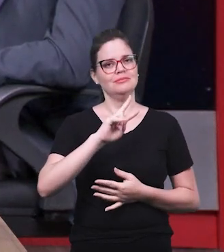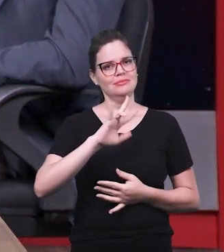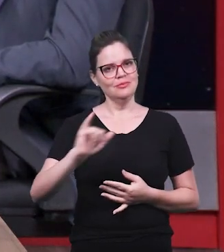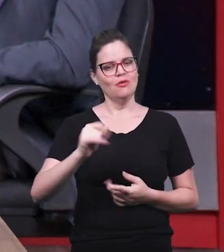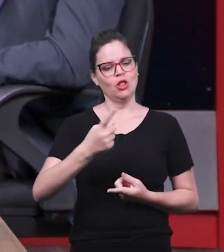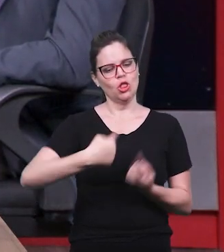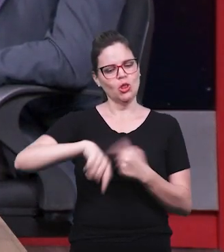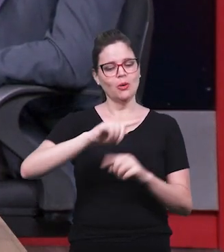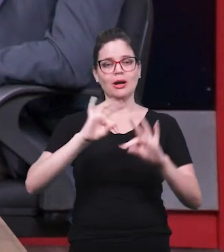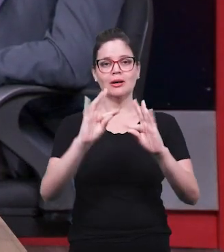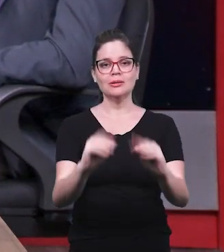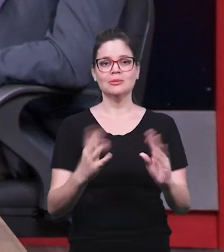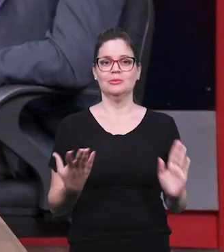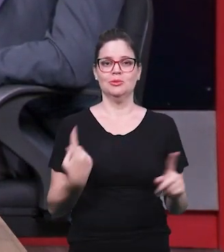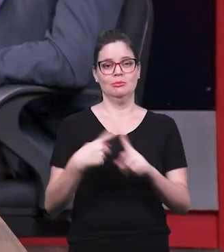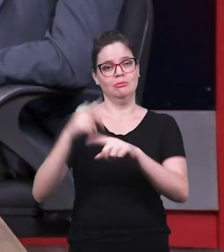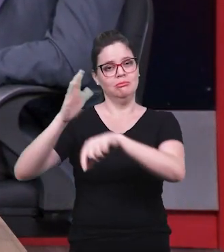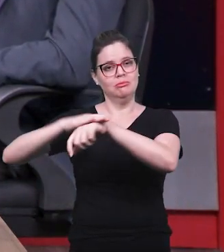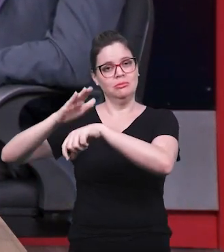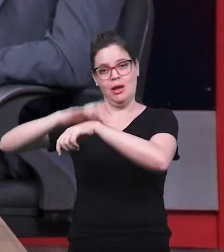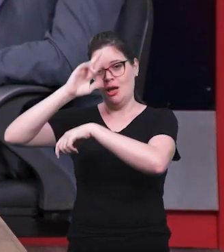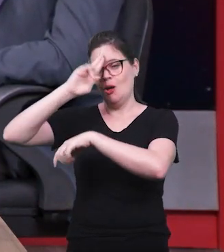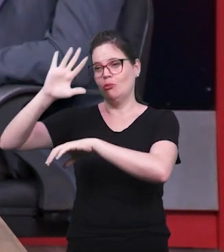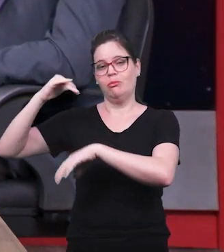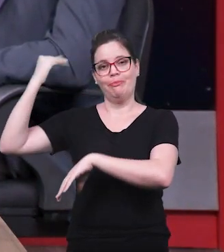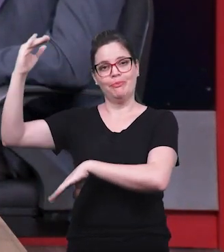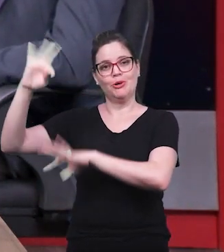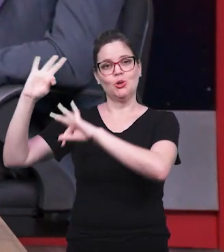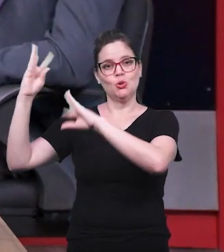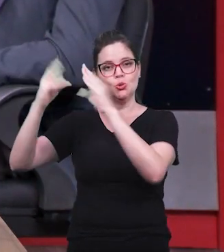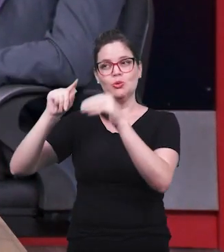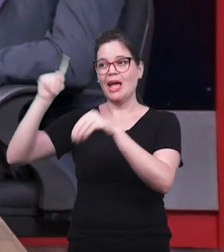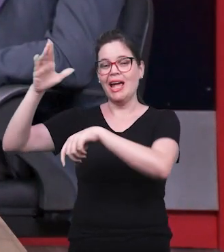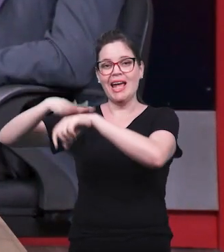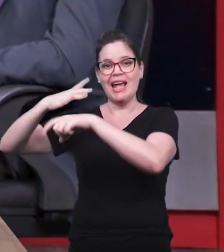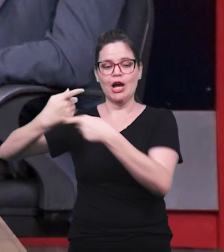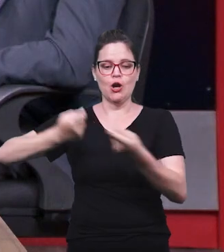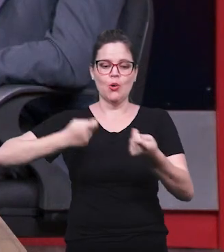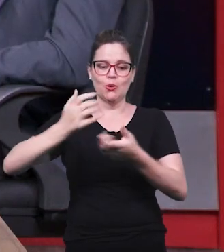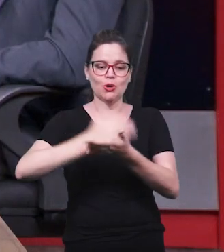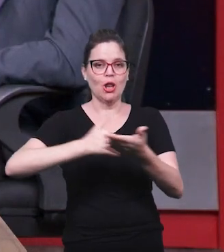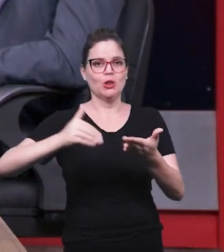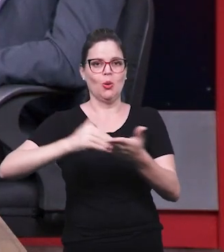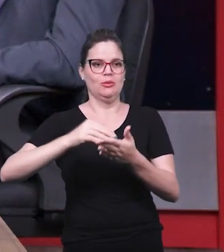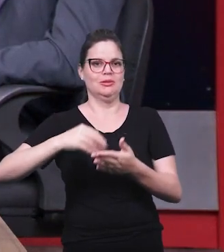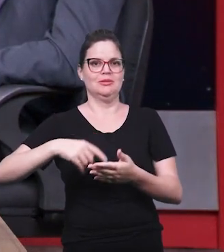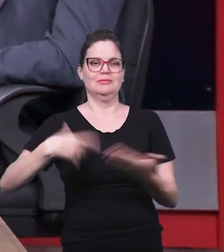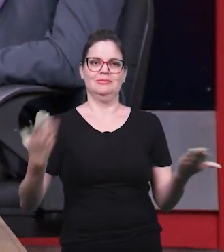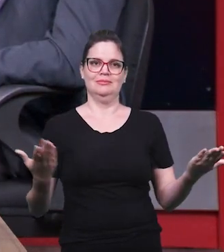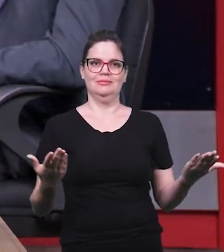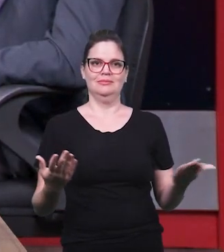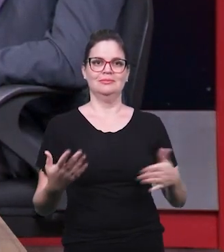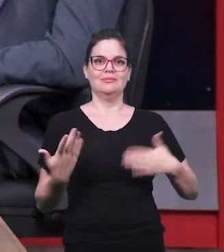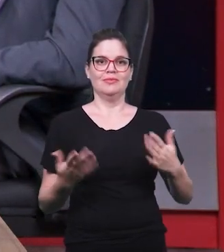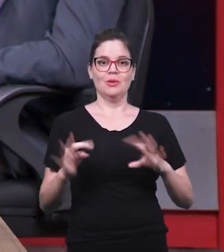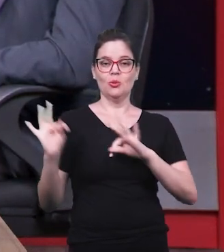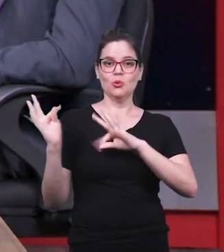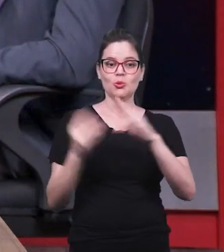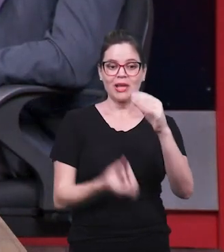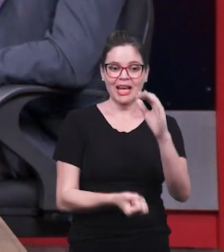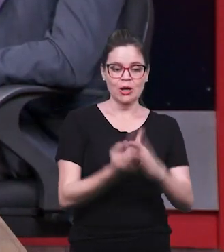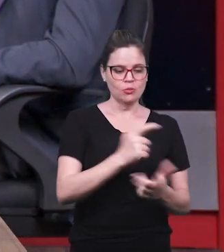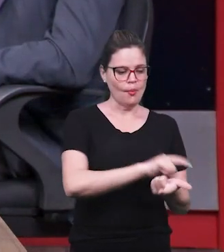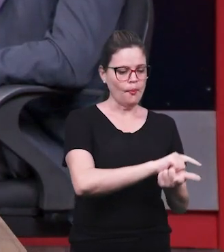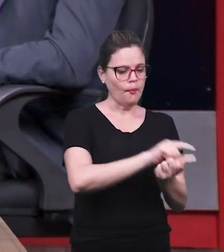que ele quiser, porque ele é o Senhor de todas as coisas. Tudo existe pela palavra do seu poder. Então, o código que criou